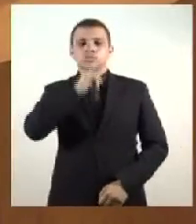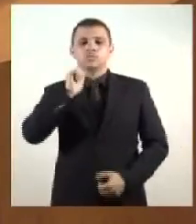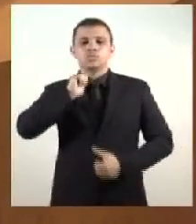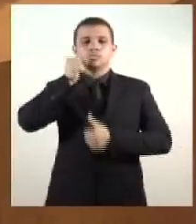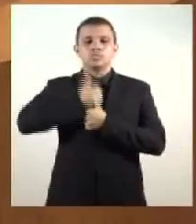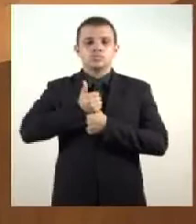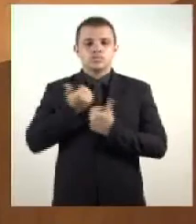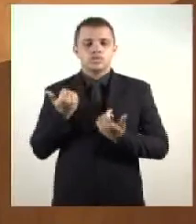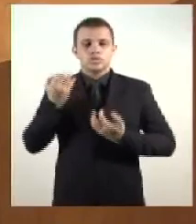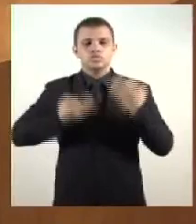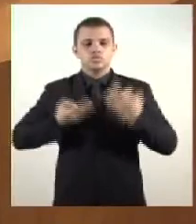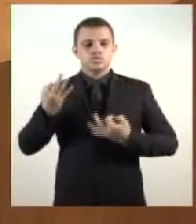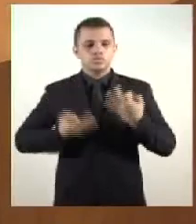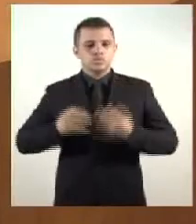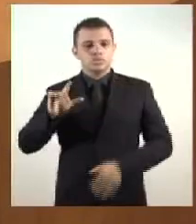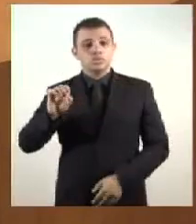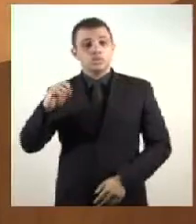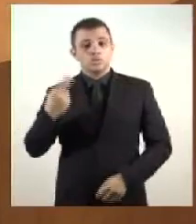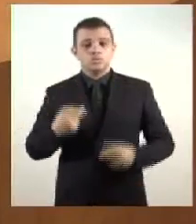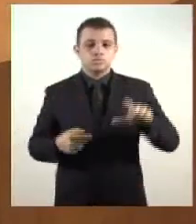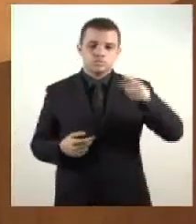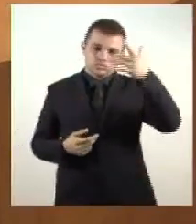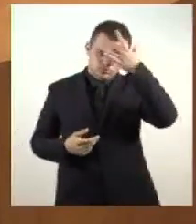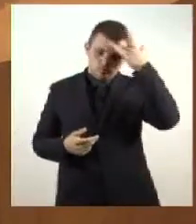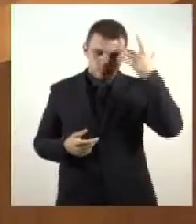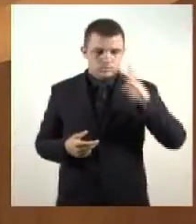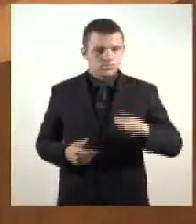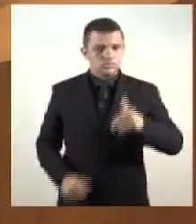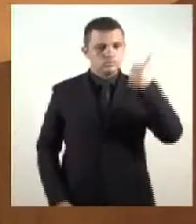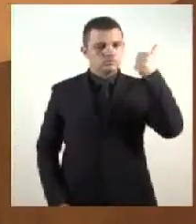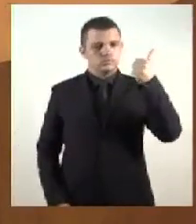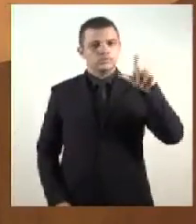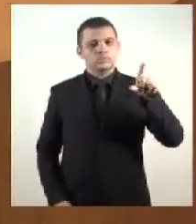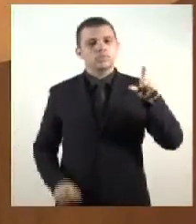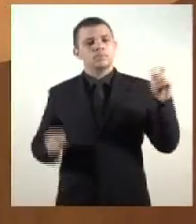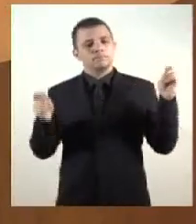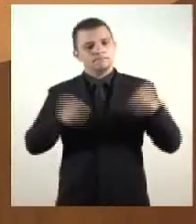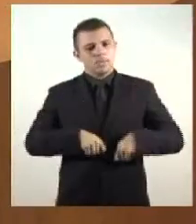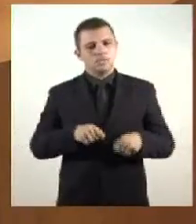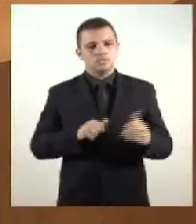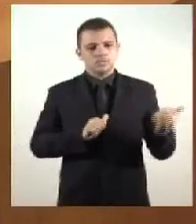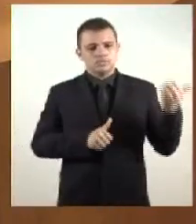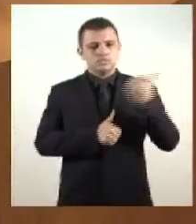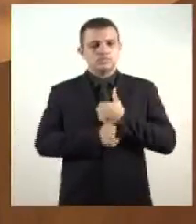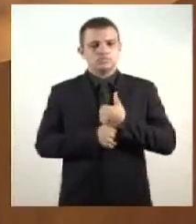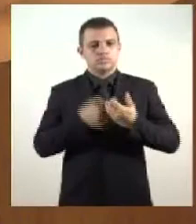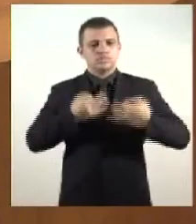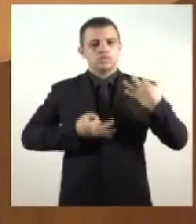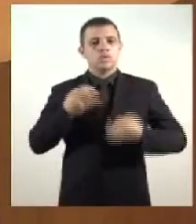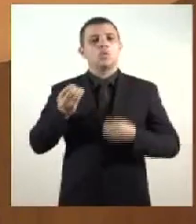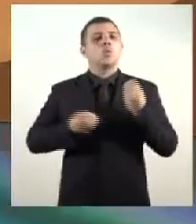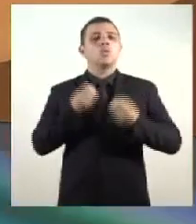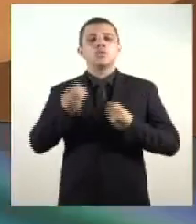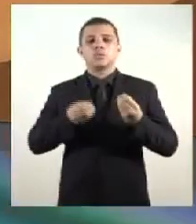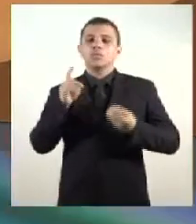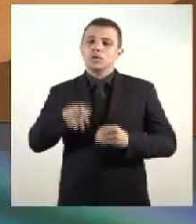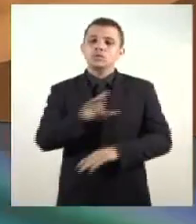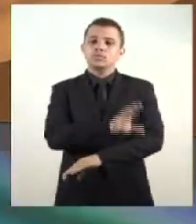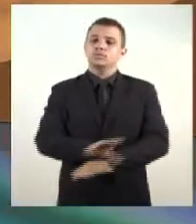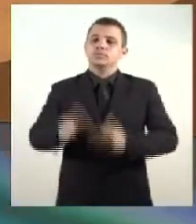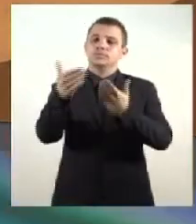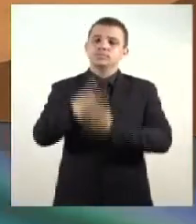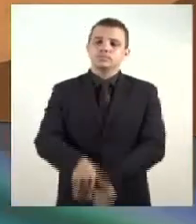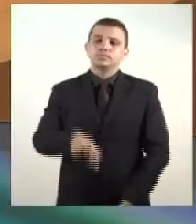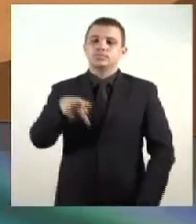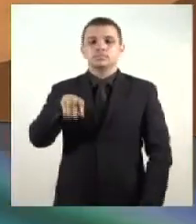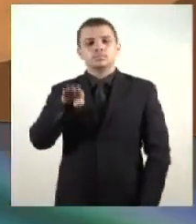melhores condições ser juiz, como foi o governador Flávio Dino, é através do concurso público. E o governo do comunismo, que prega